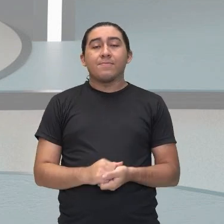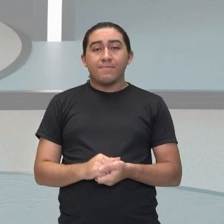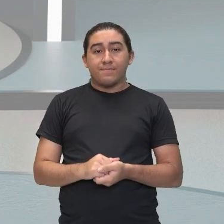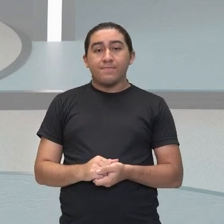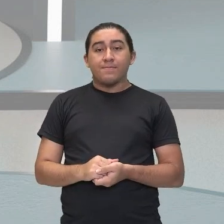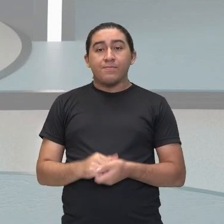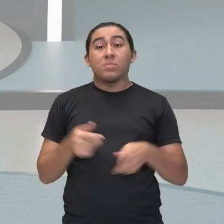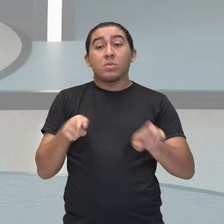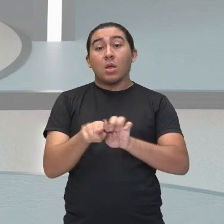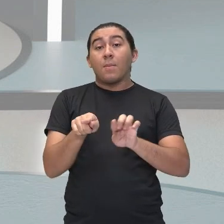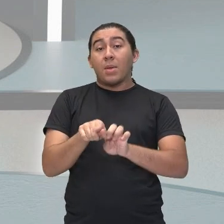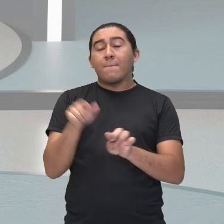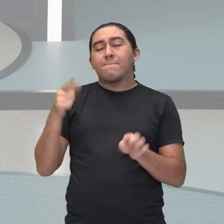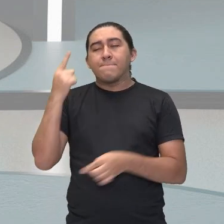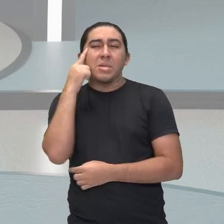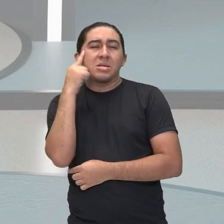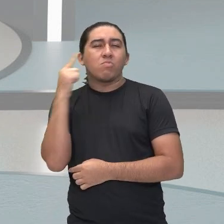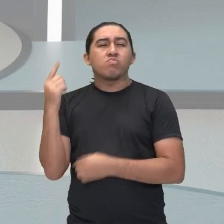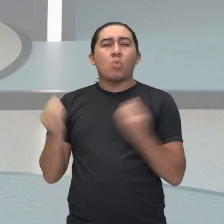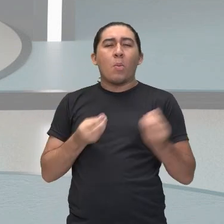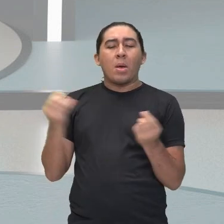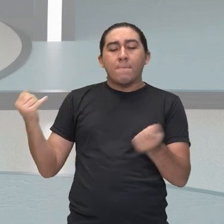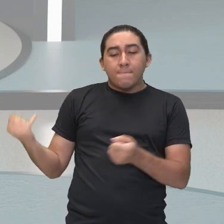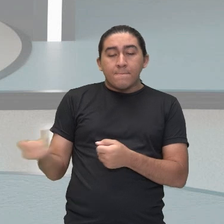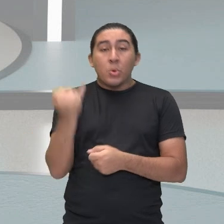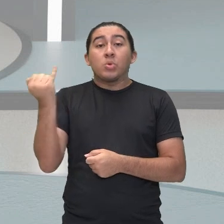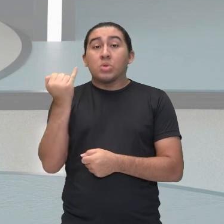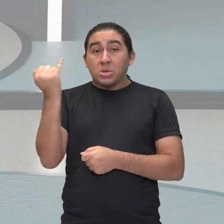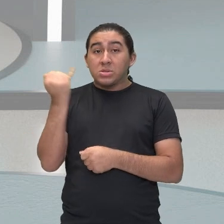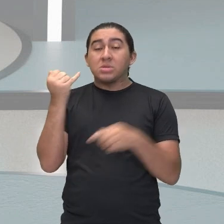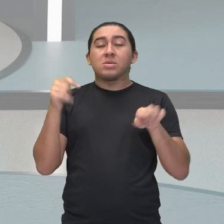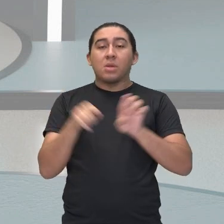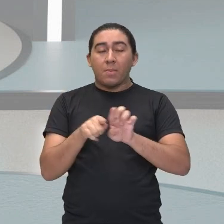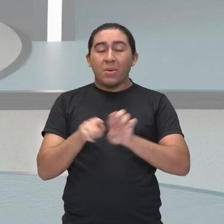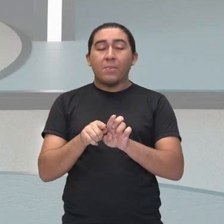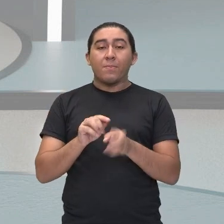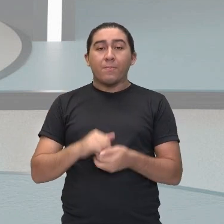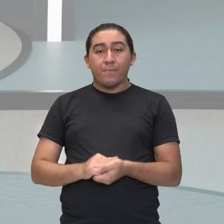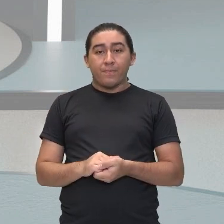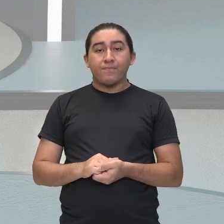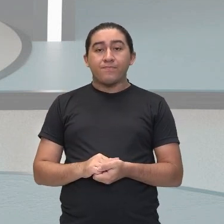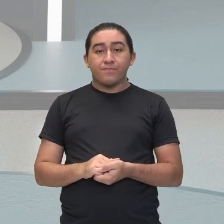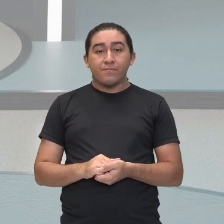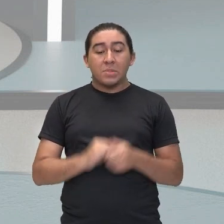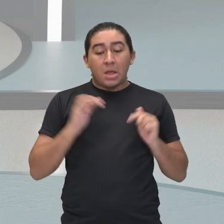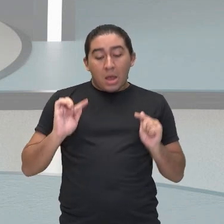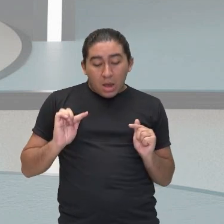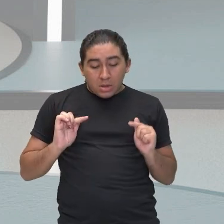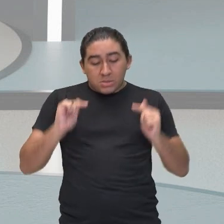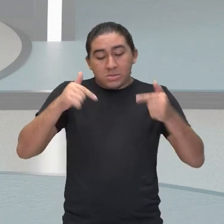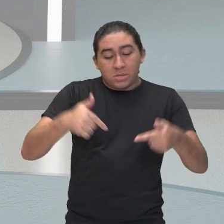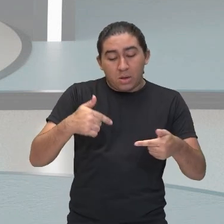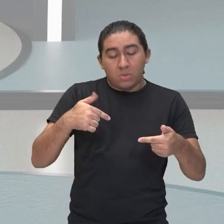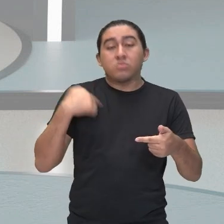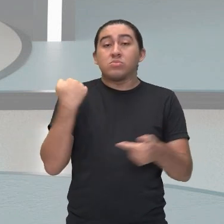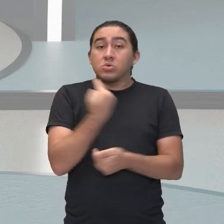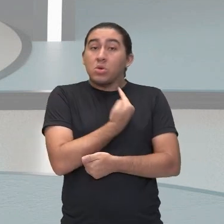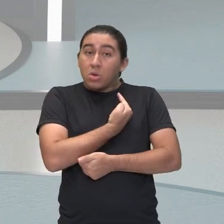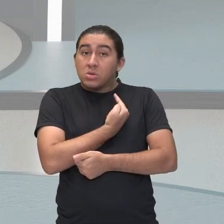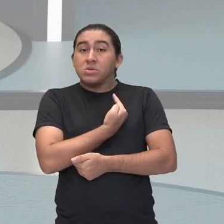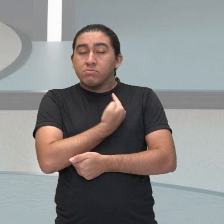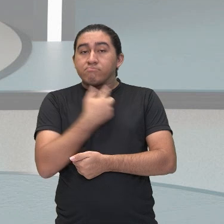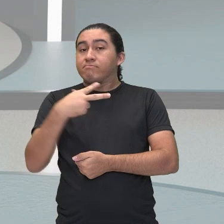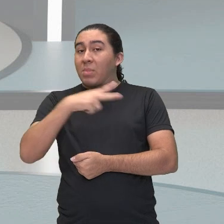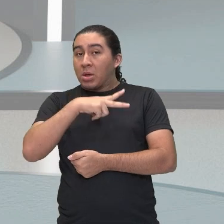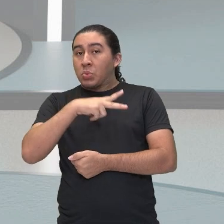da importância, do privilégio. E, claro, as práticas que nós desenvolvemos, tudo